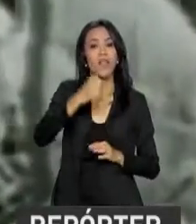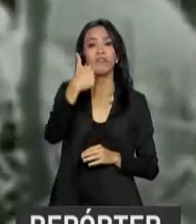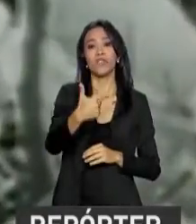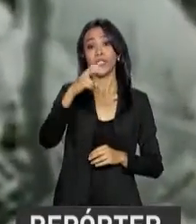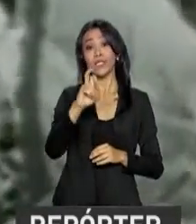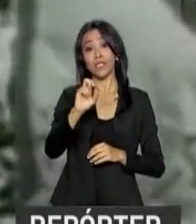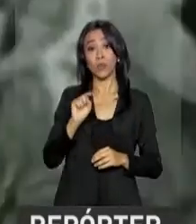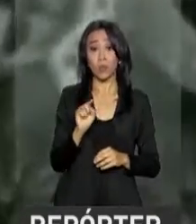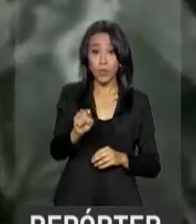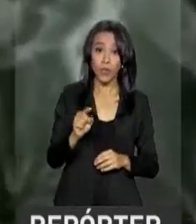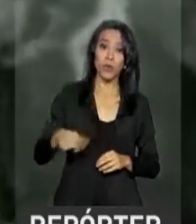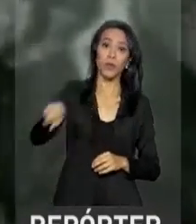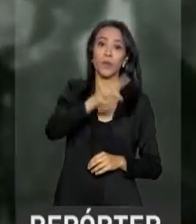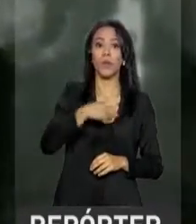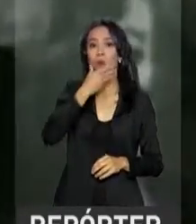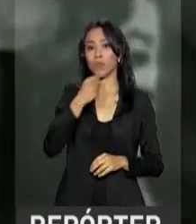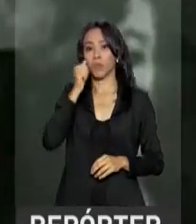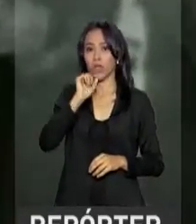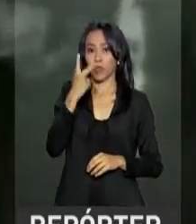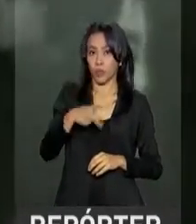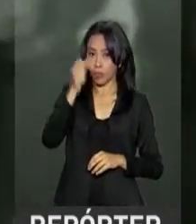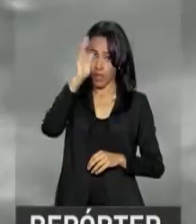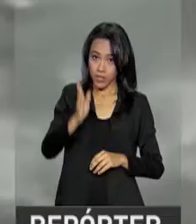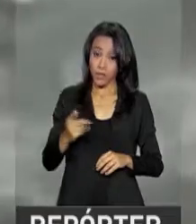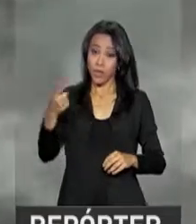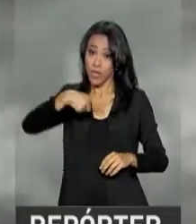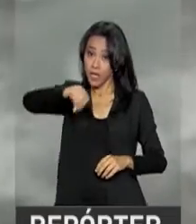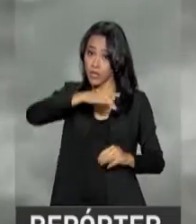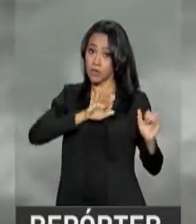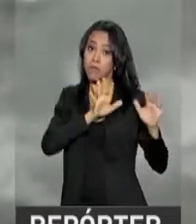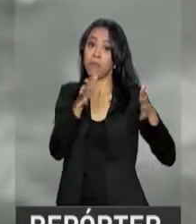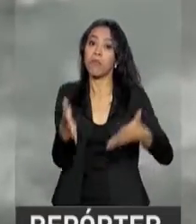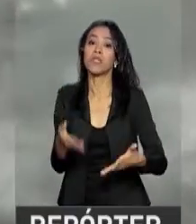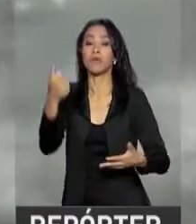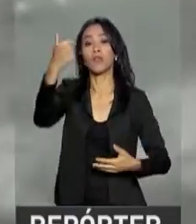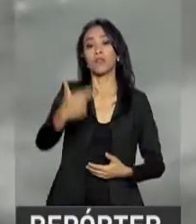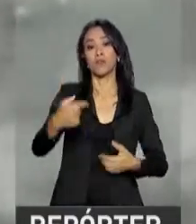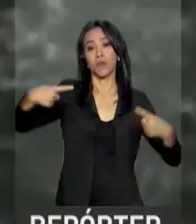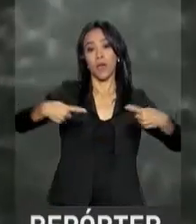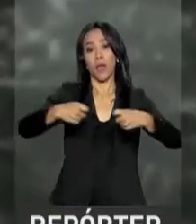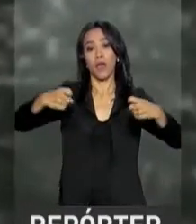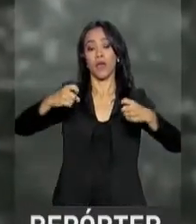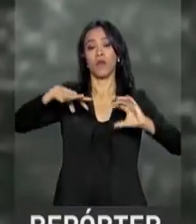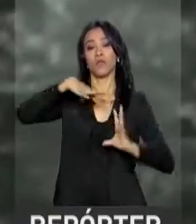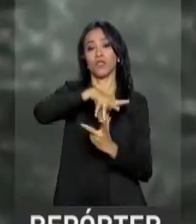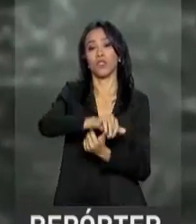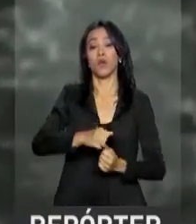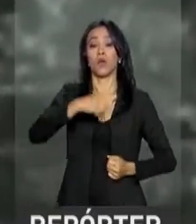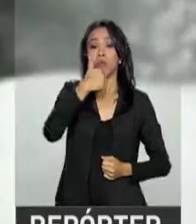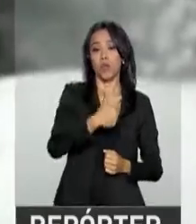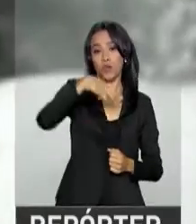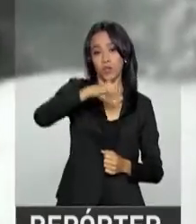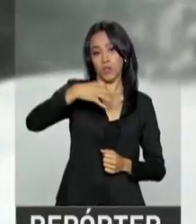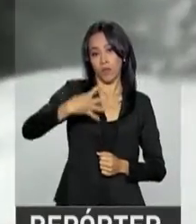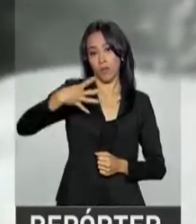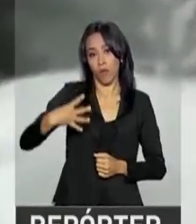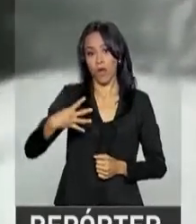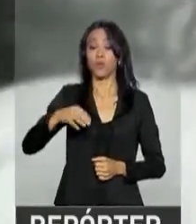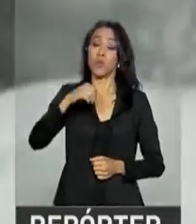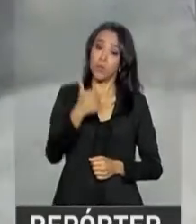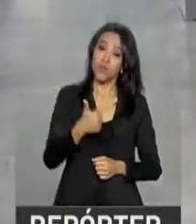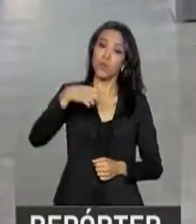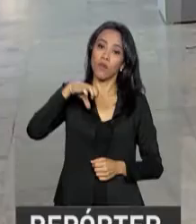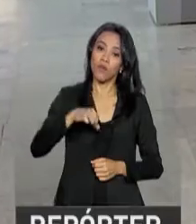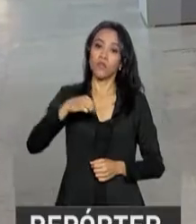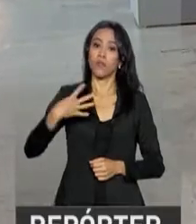mil homens e mulheres do Brasil que participaram da Segunda Guerra Mundial, entre 1944 e